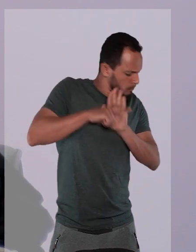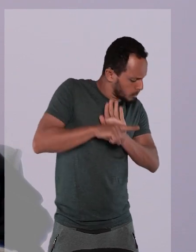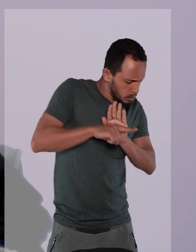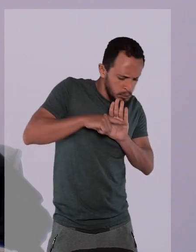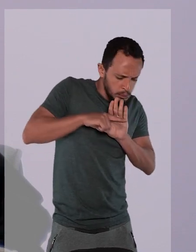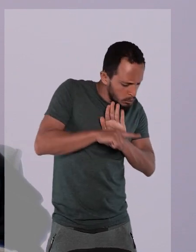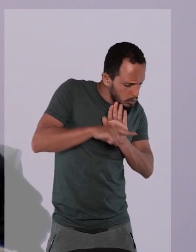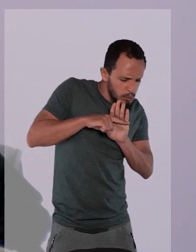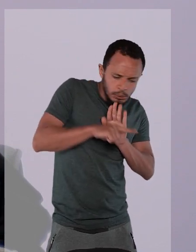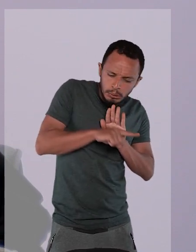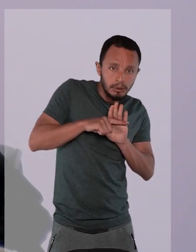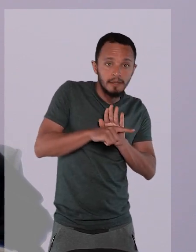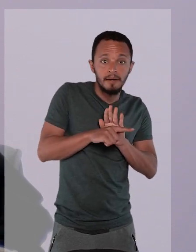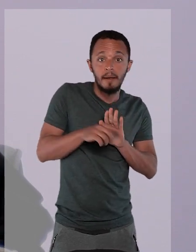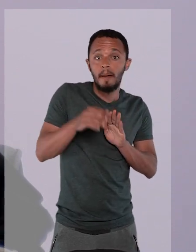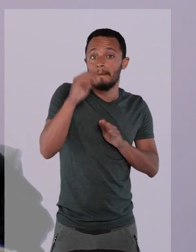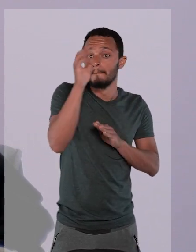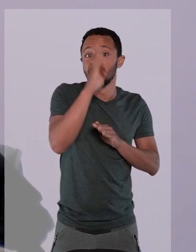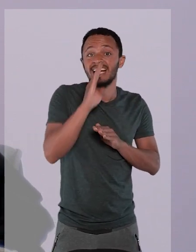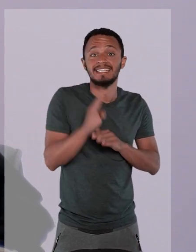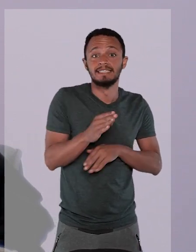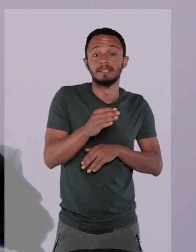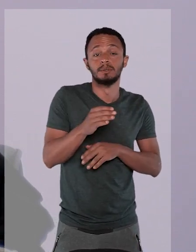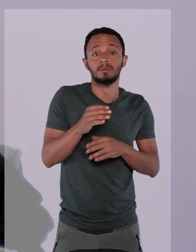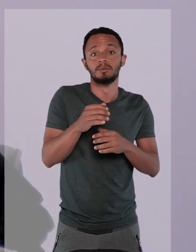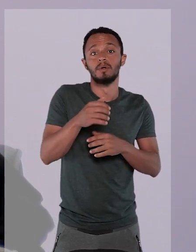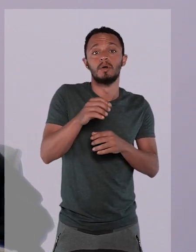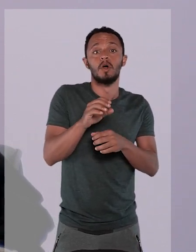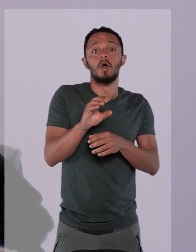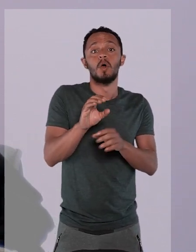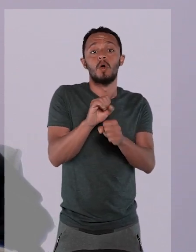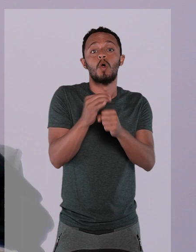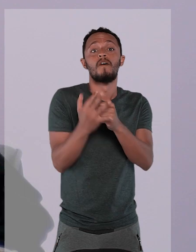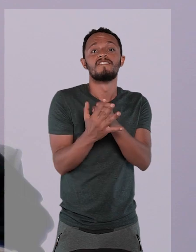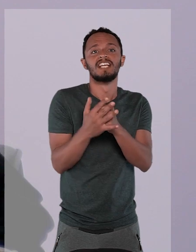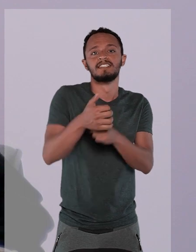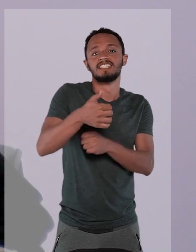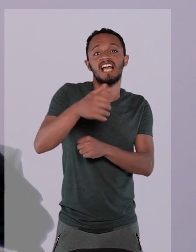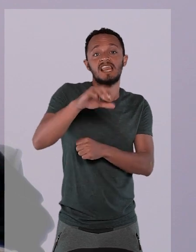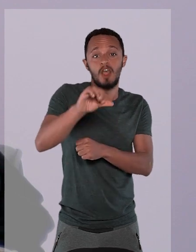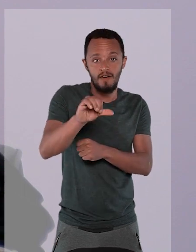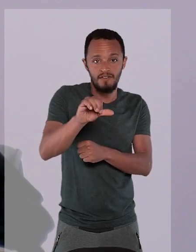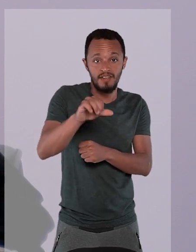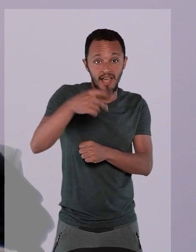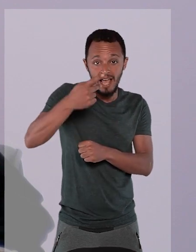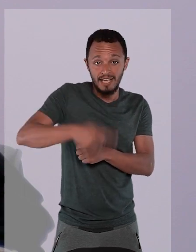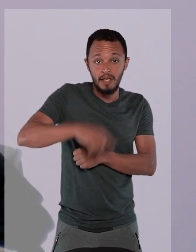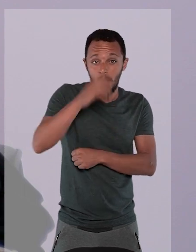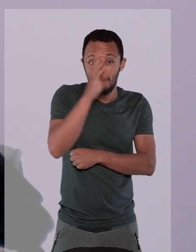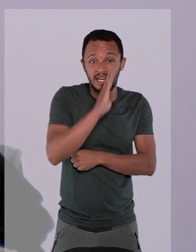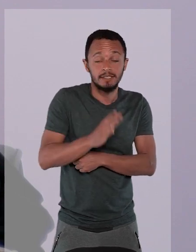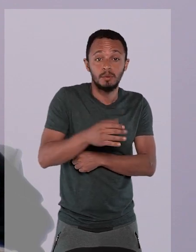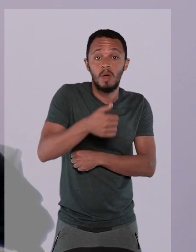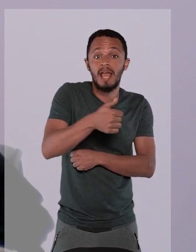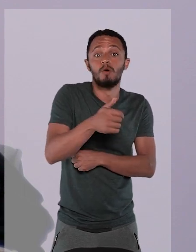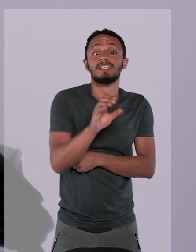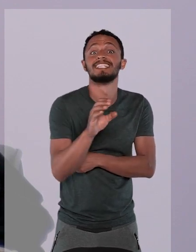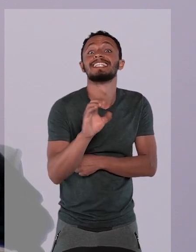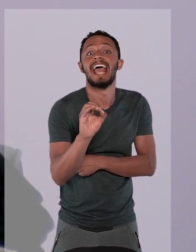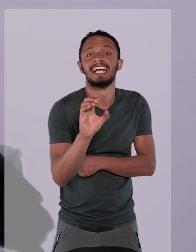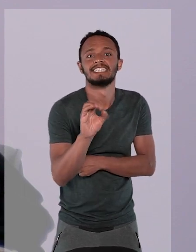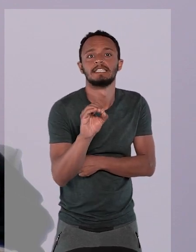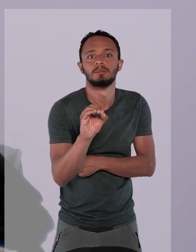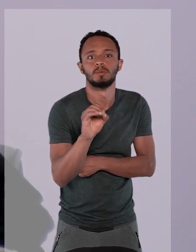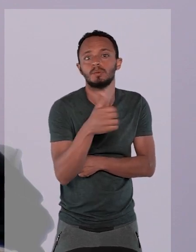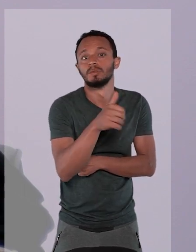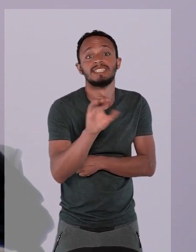10º país em publicações sobre a Covid-19. Não é pouca coisa, gente. se tratando de um país com as adversidades